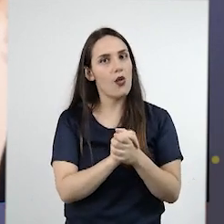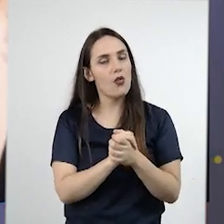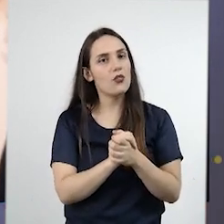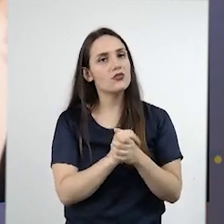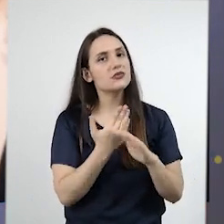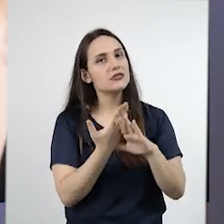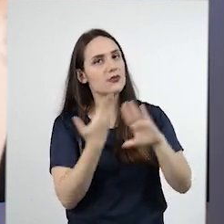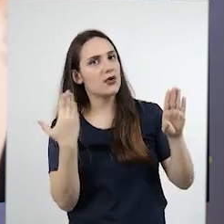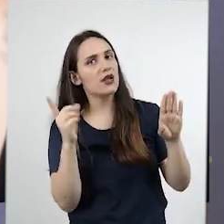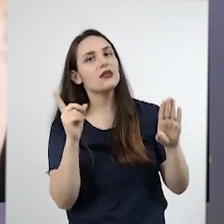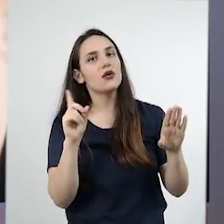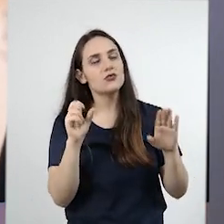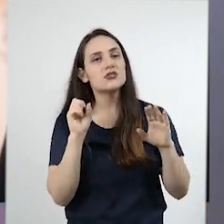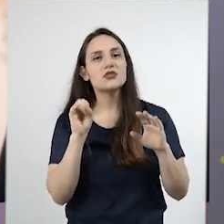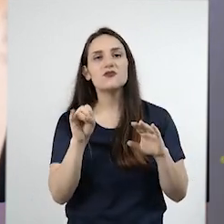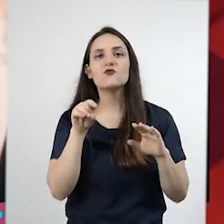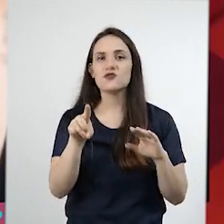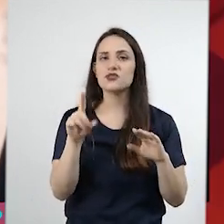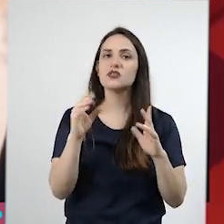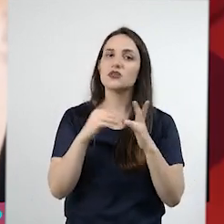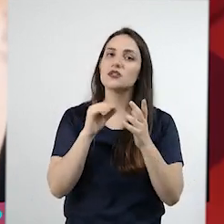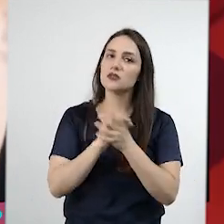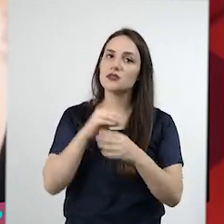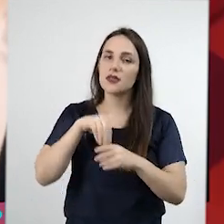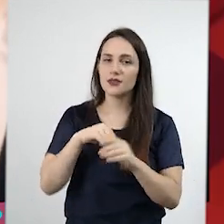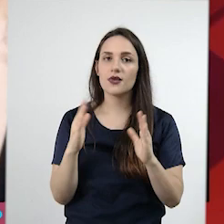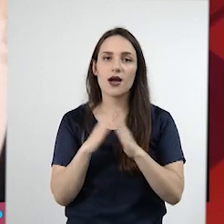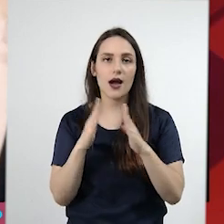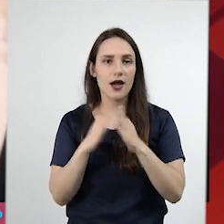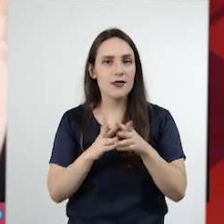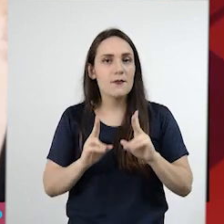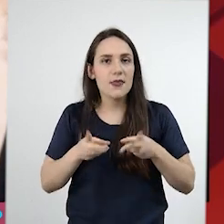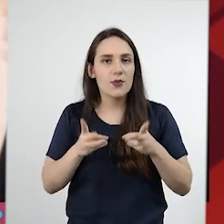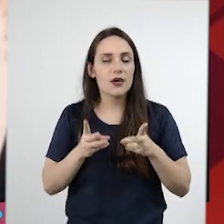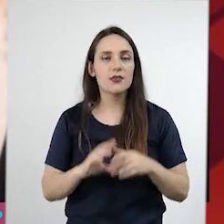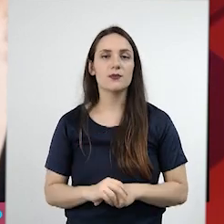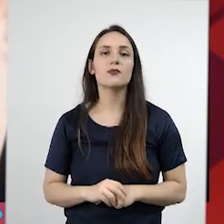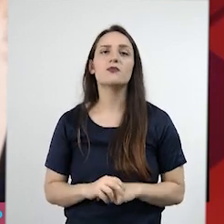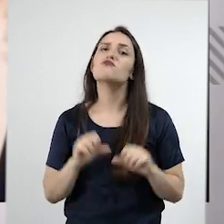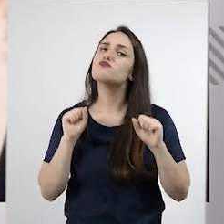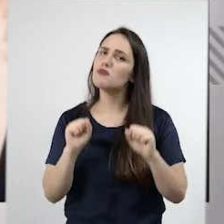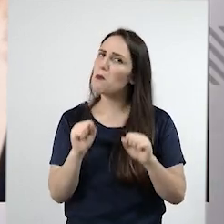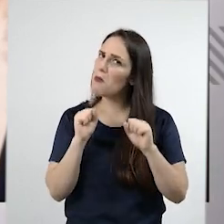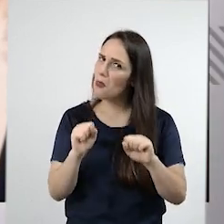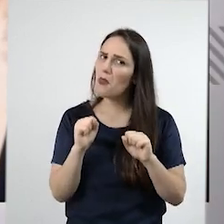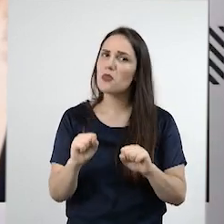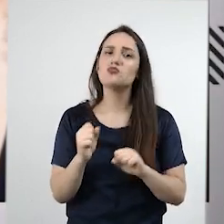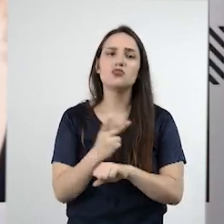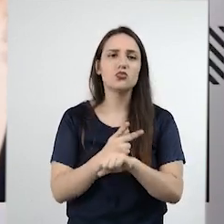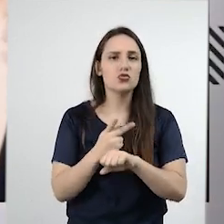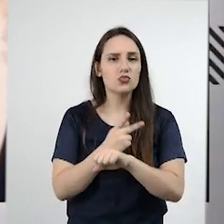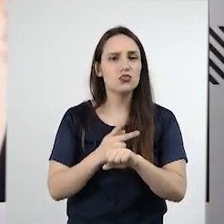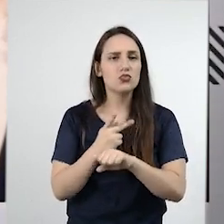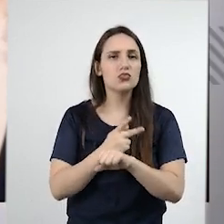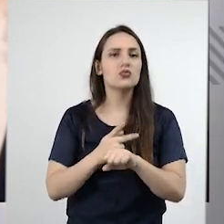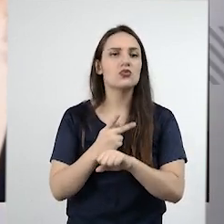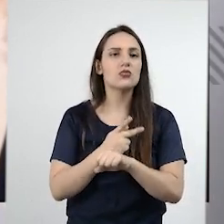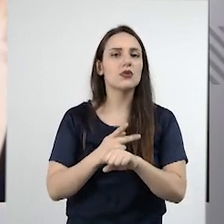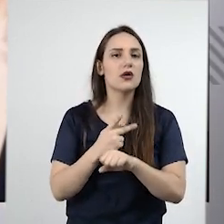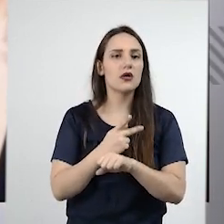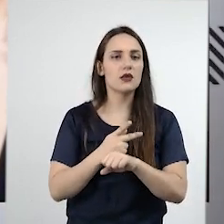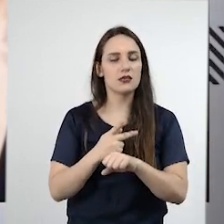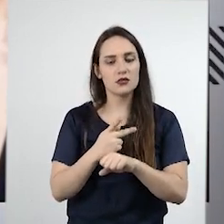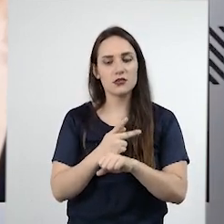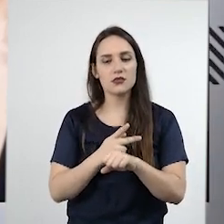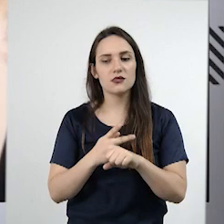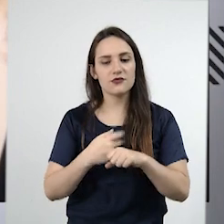Muitos casais continuam juntos, moram na mesma casa. Então, para evitar a proliferação do vírus na cidade, você